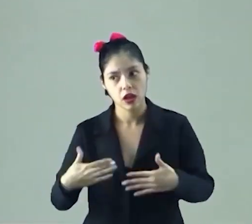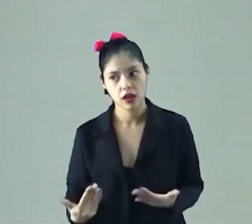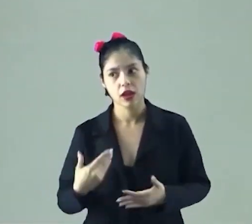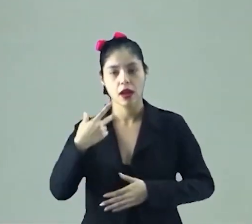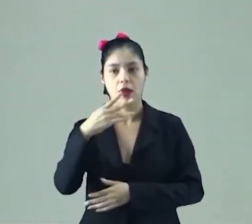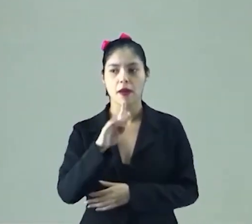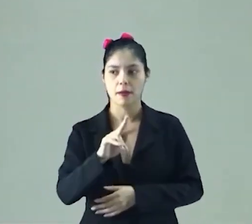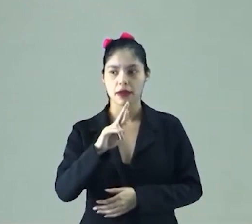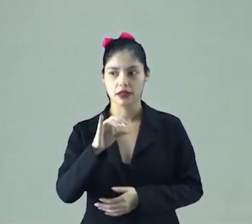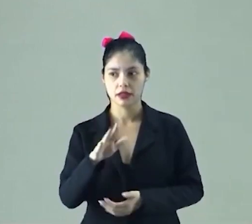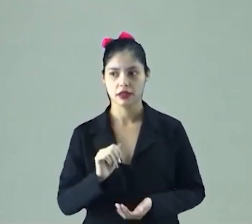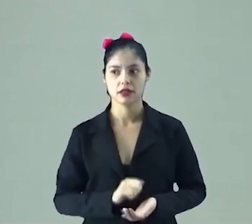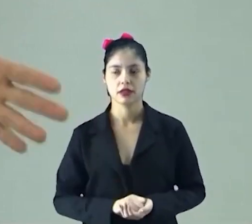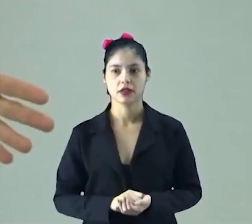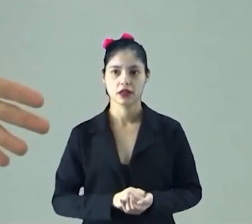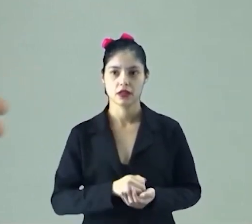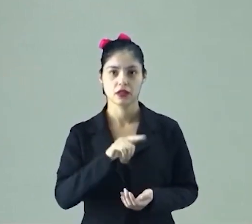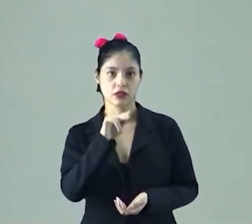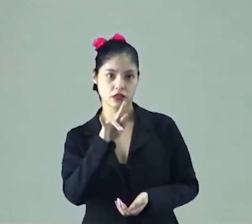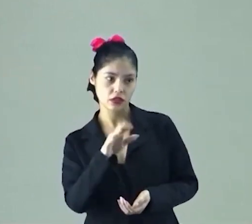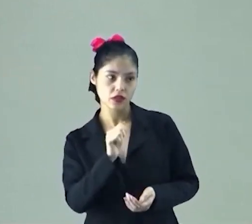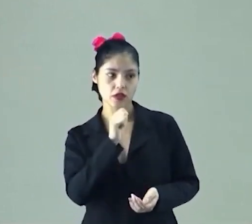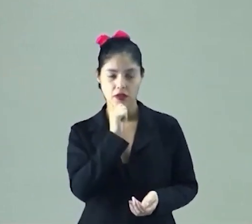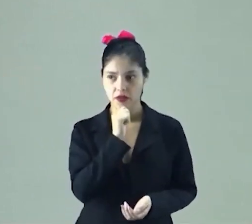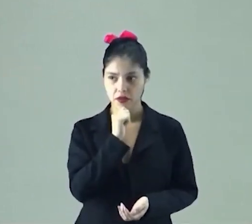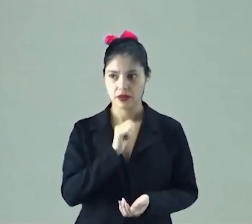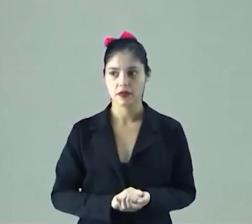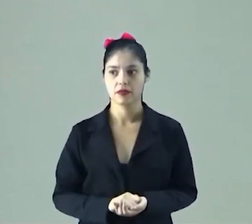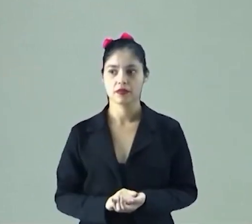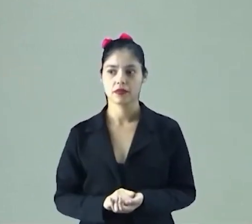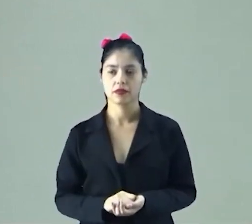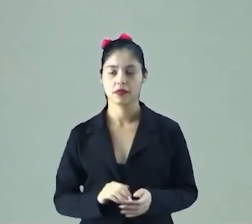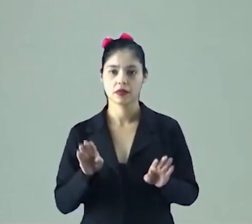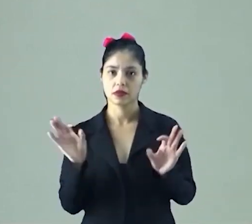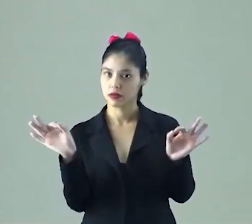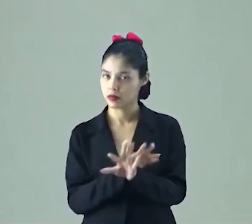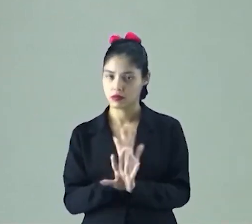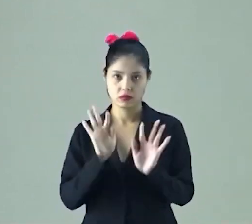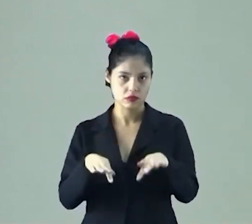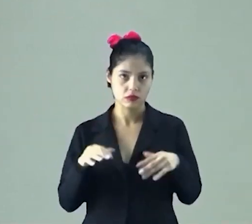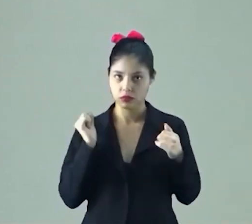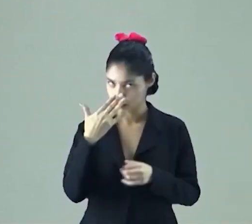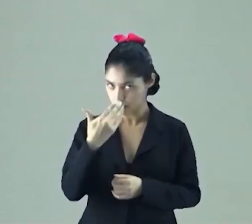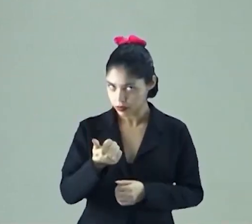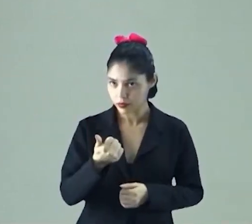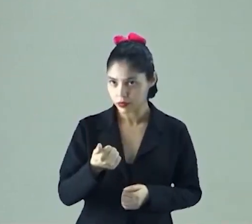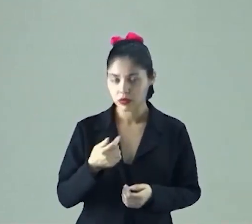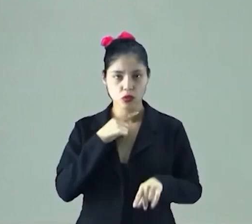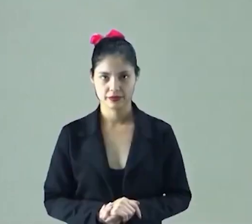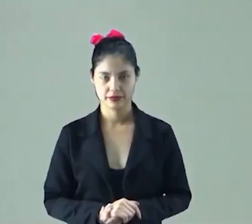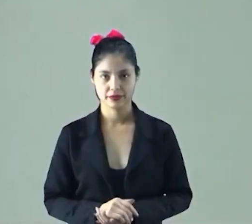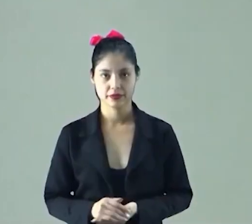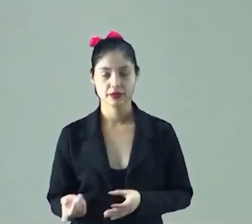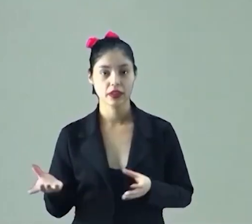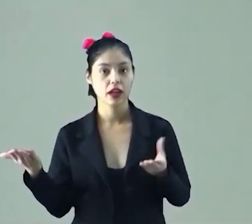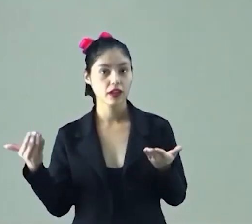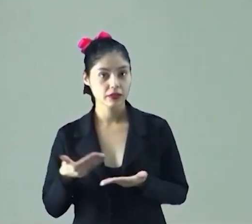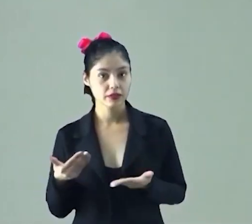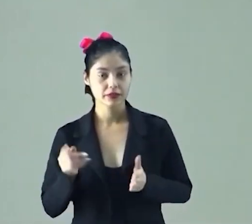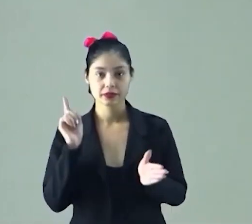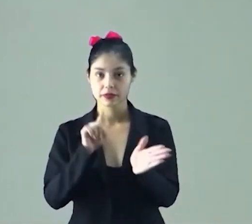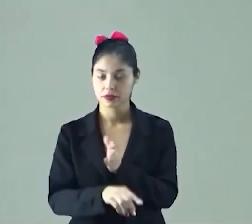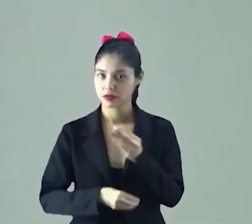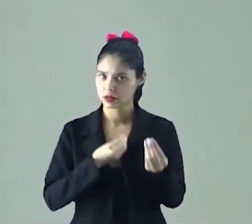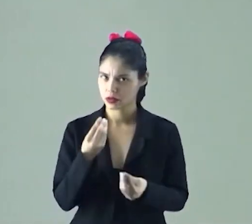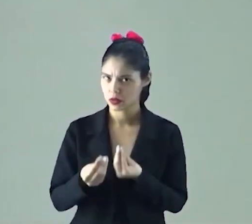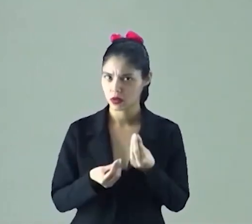A Panthera onca. O gênero Panthera, a espécie onca. Acabou-se. Entendeu? Então não há dúvida. Vou trazer até uma